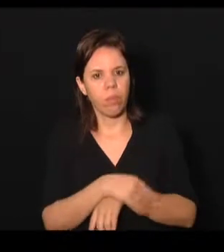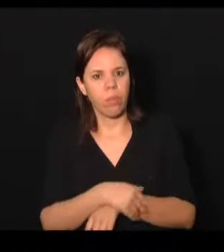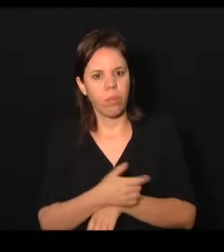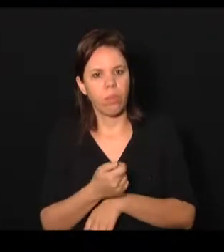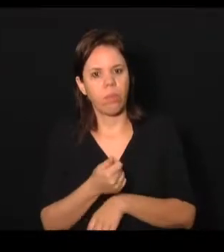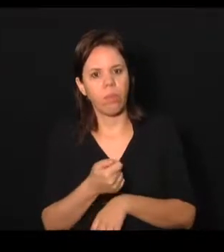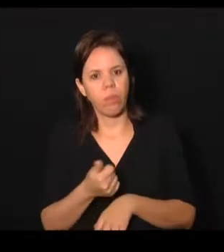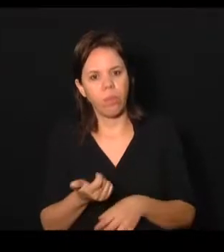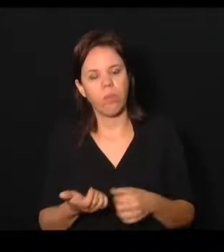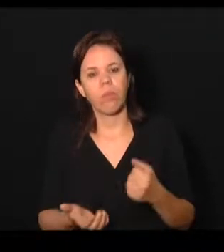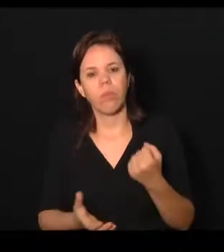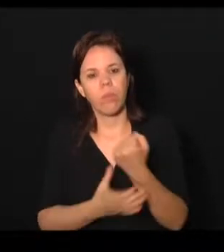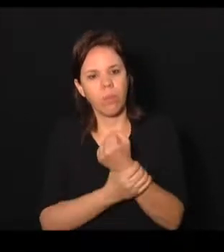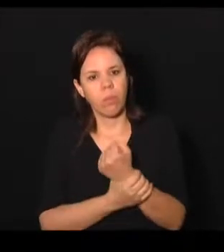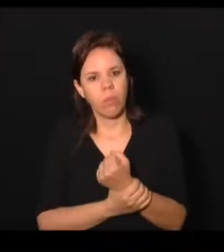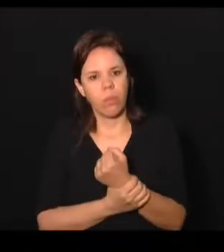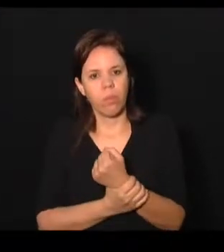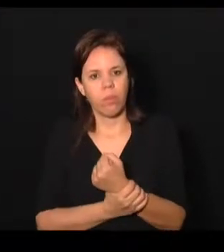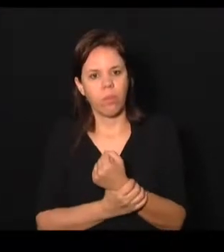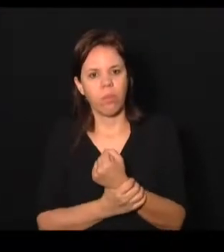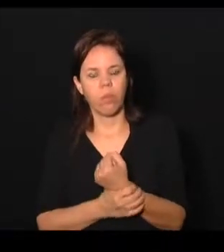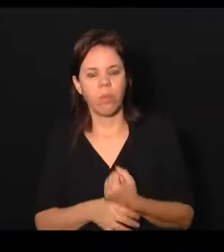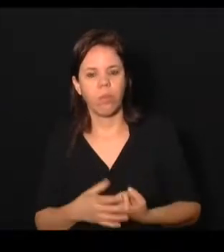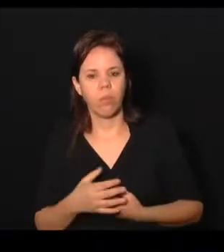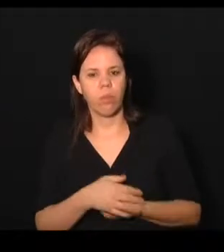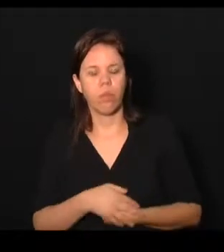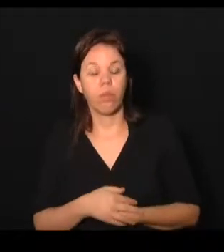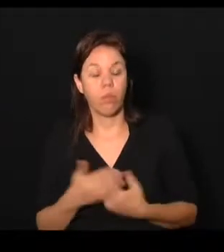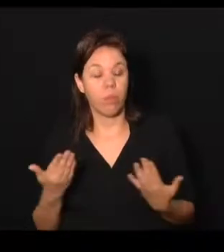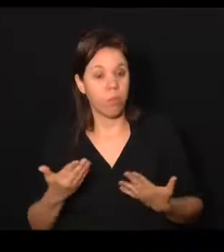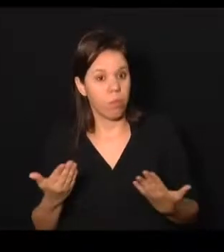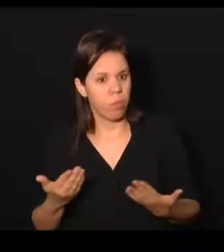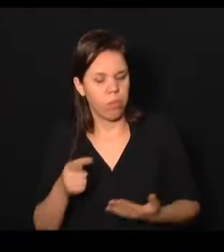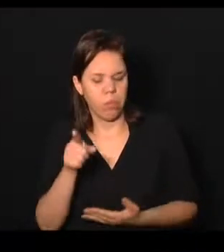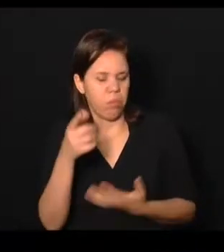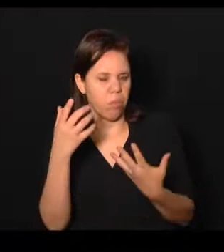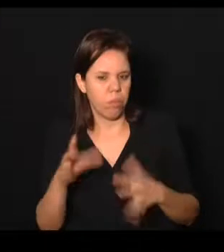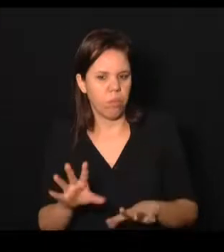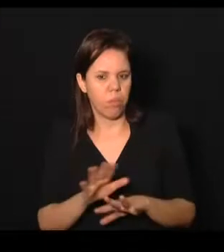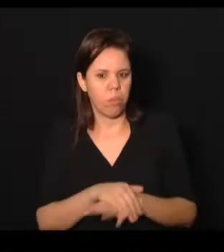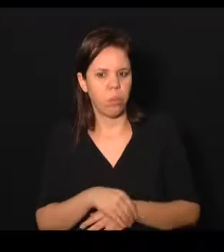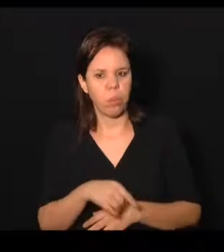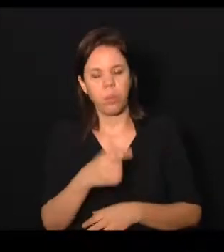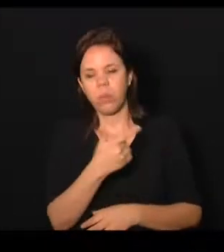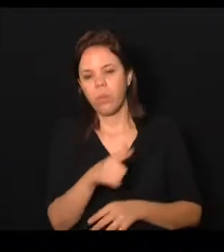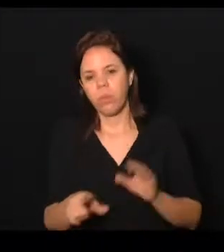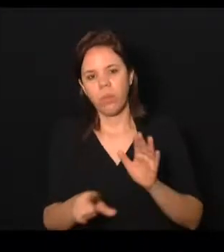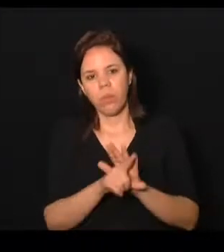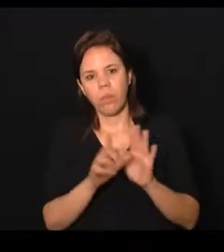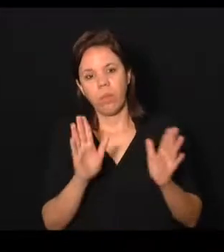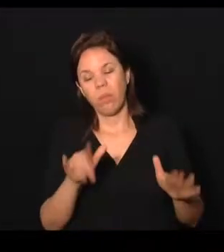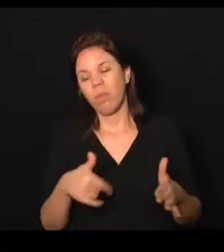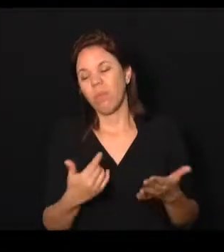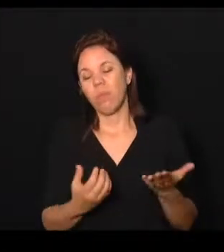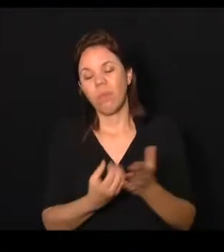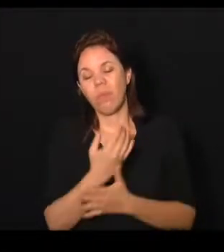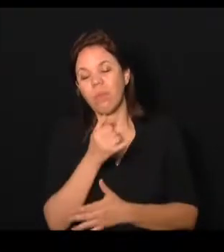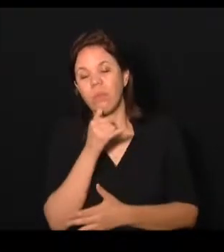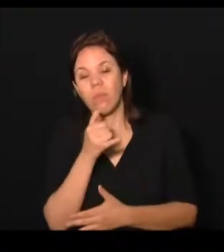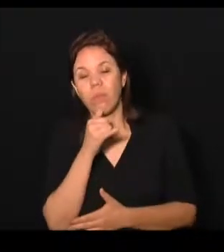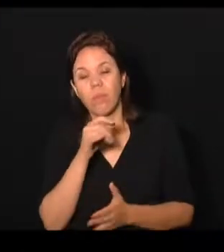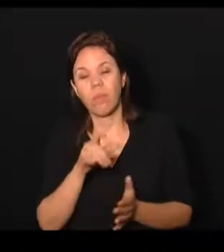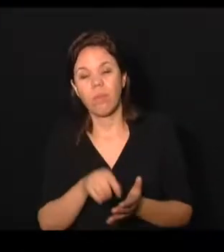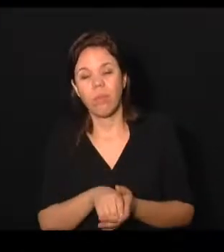de segurança, né? Para que hoje você não quer ser ilegal, mas amanhã você acorda com esse